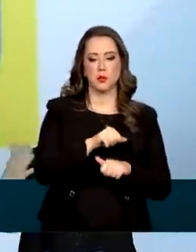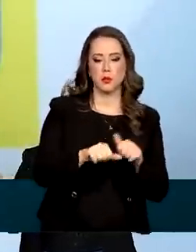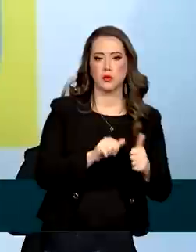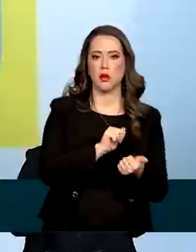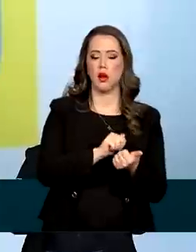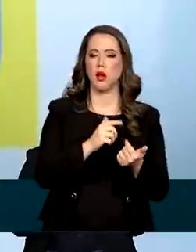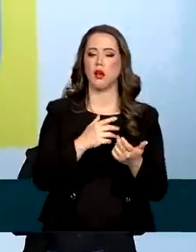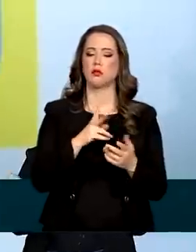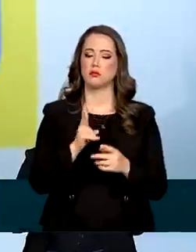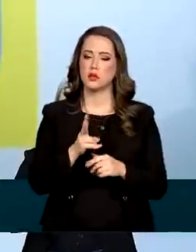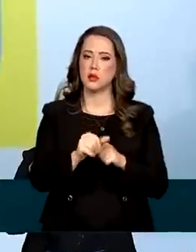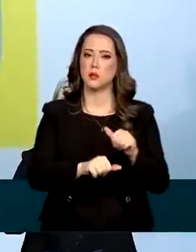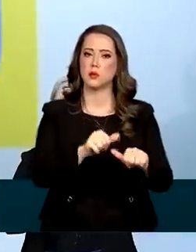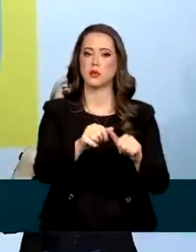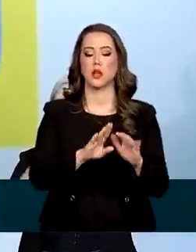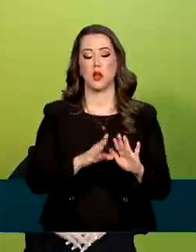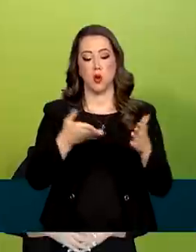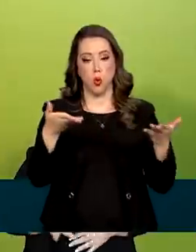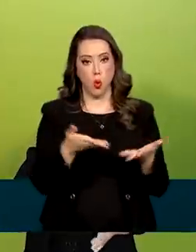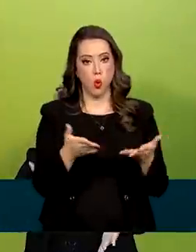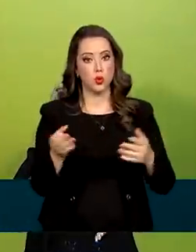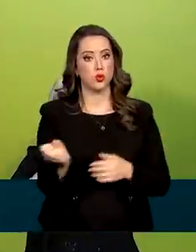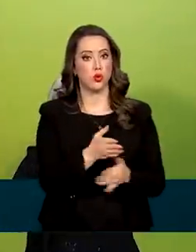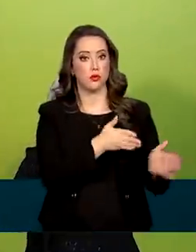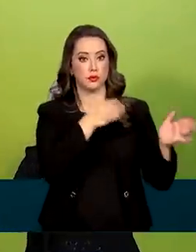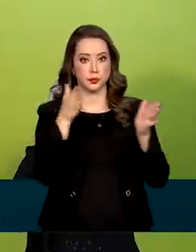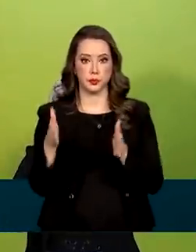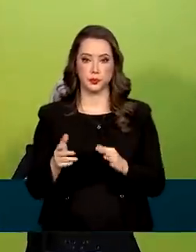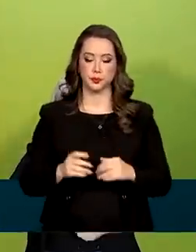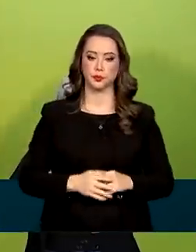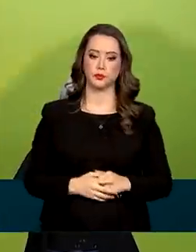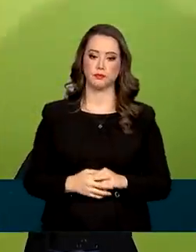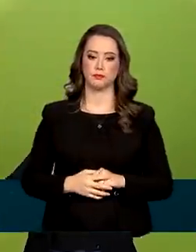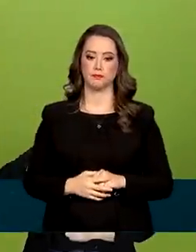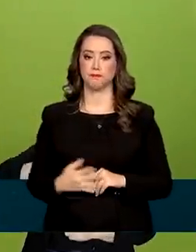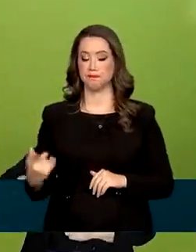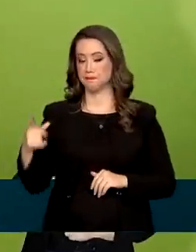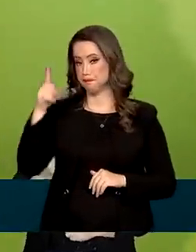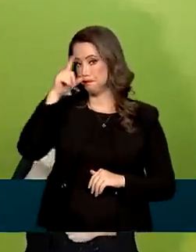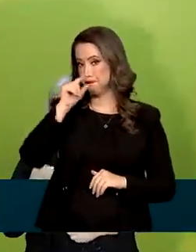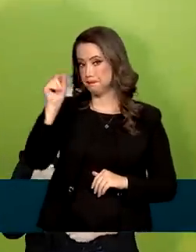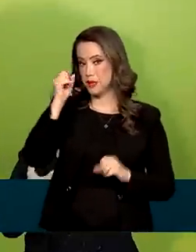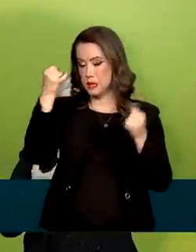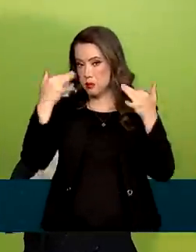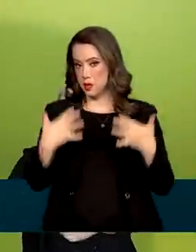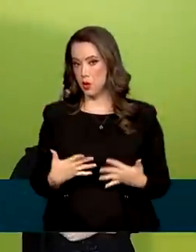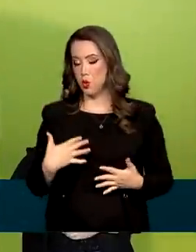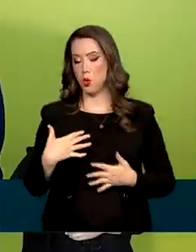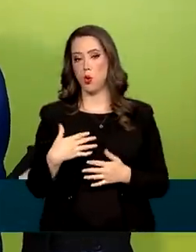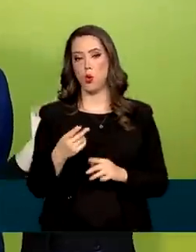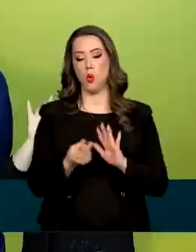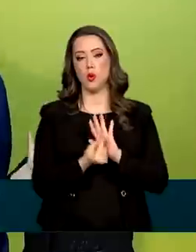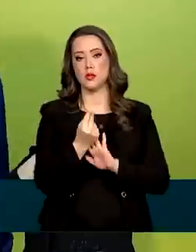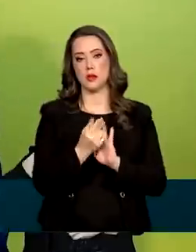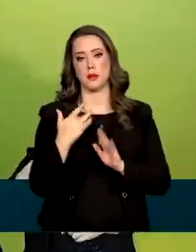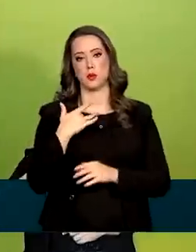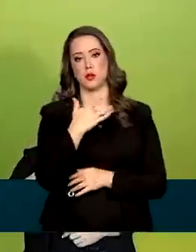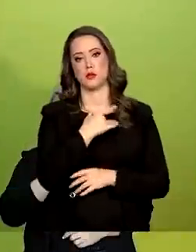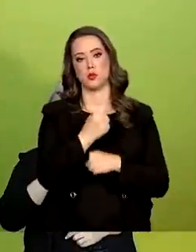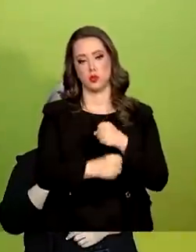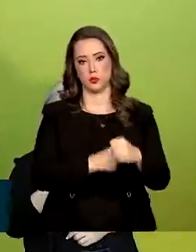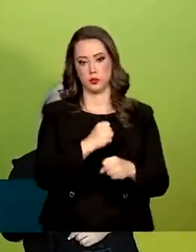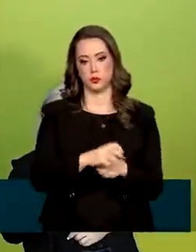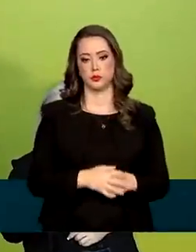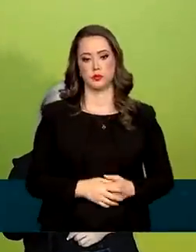a luz dos Desafios contemporâneos Geraldo Alckmin falou ainda sobre o orçamento da saúde para o ano que vem queria destacar